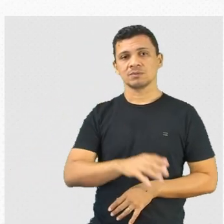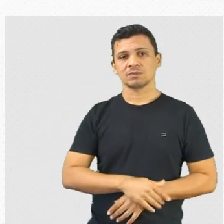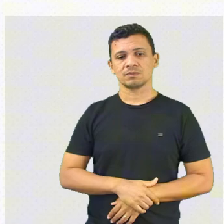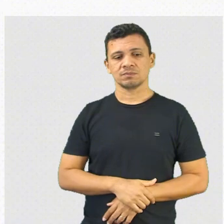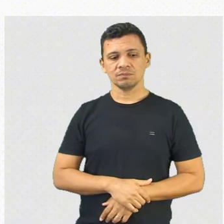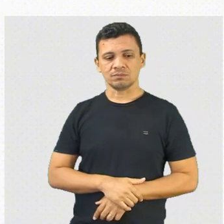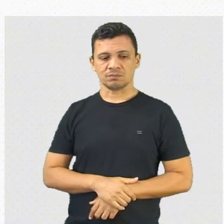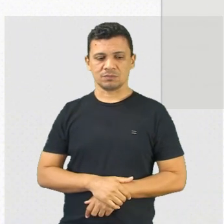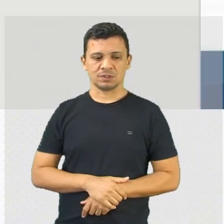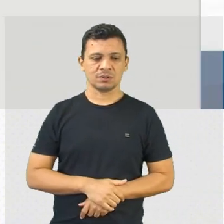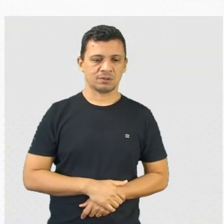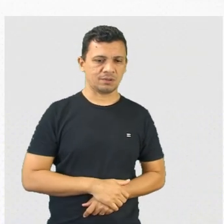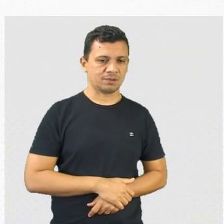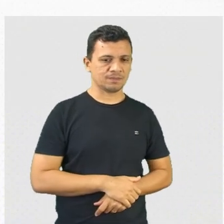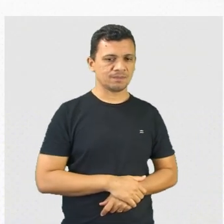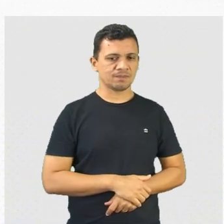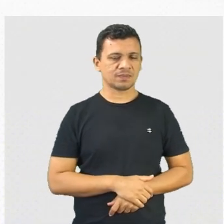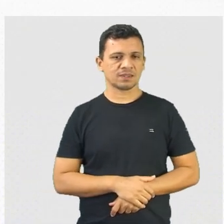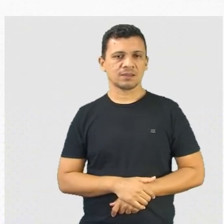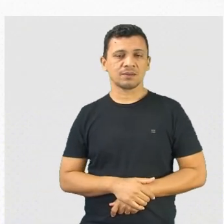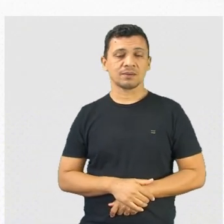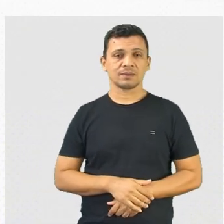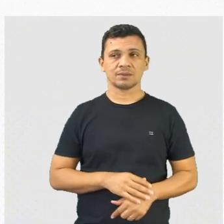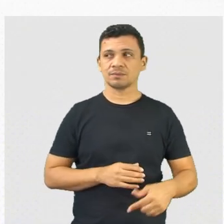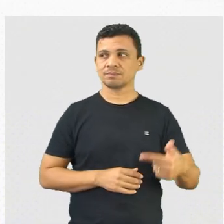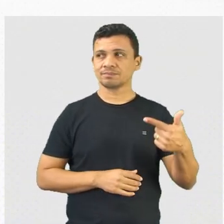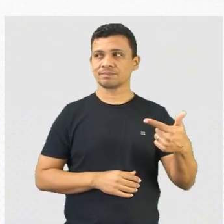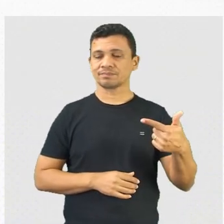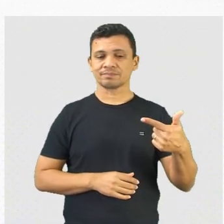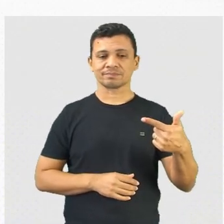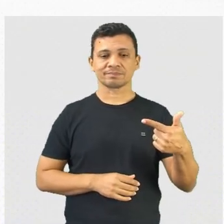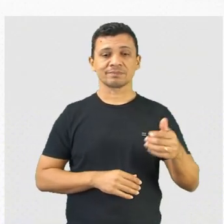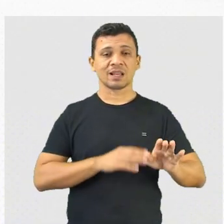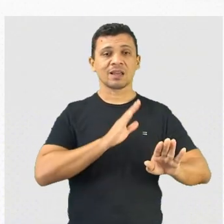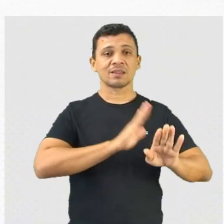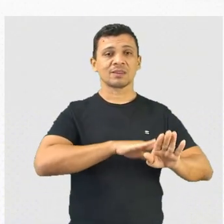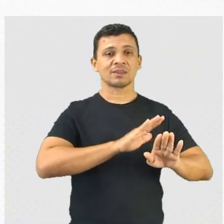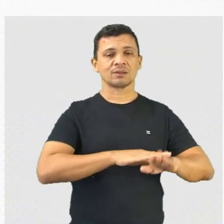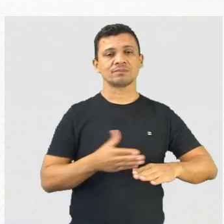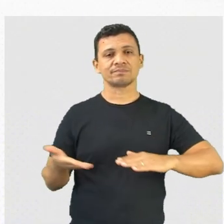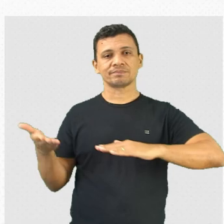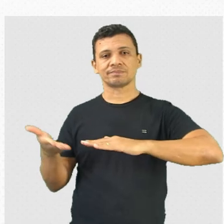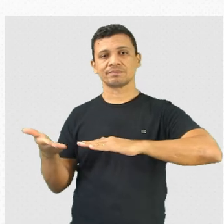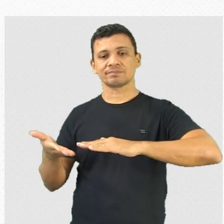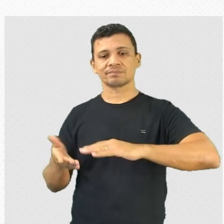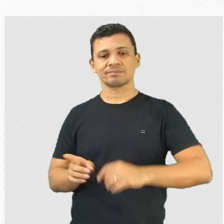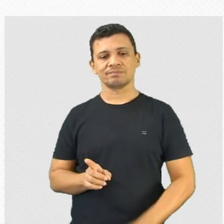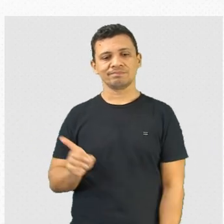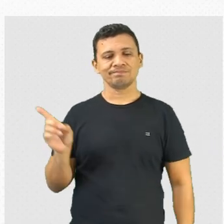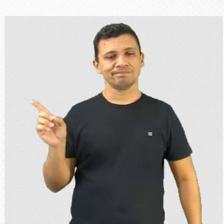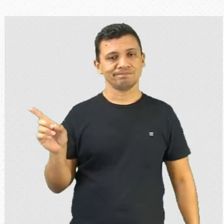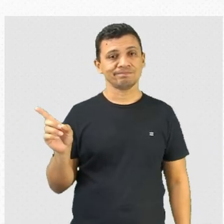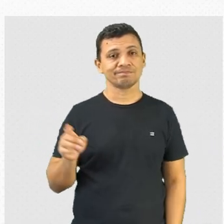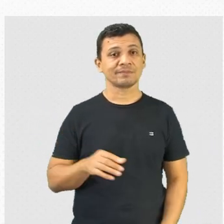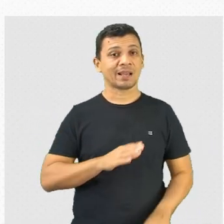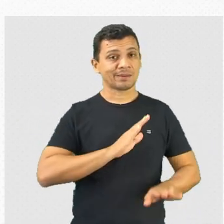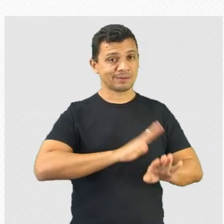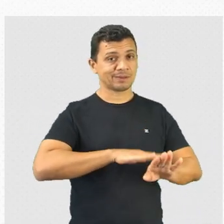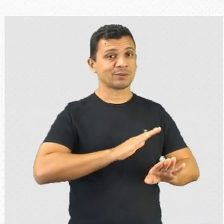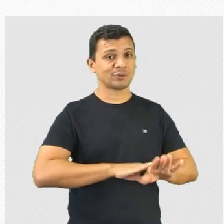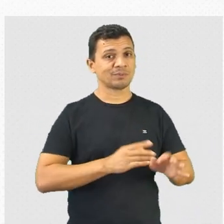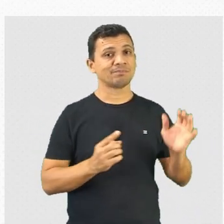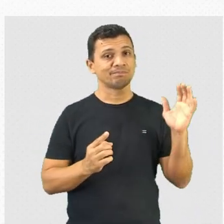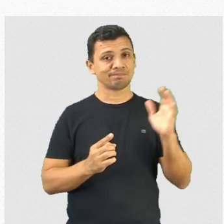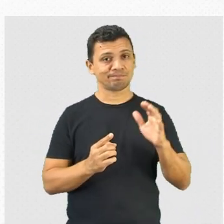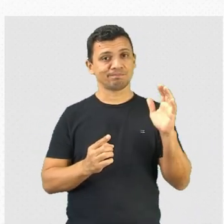lá. O segundo ponto, né, eu trago aqui a ideologia contemporânea, né? Então as ideologias, elas continuam